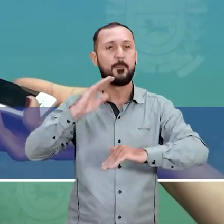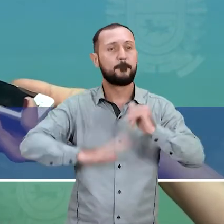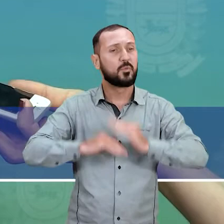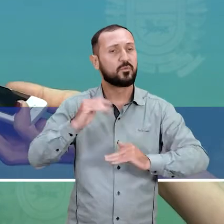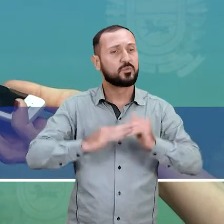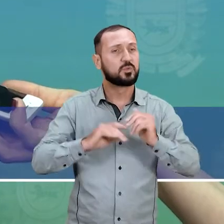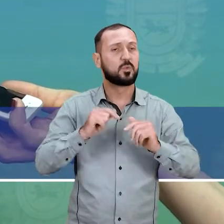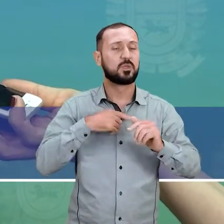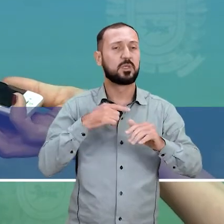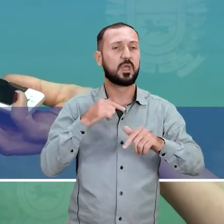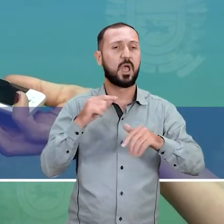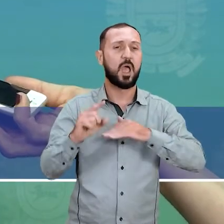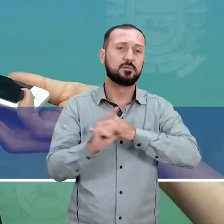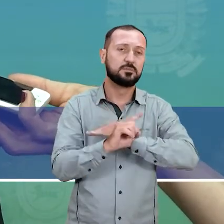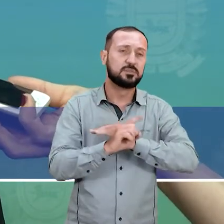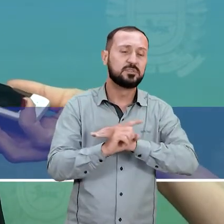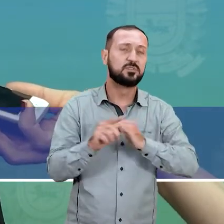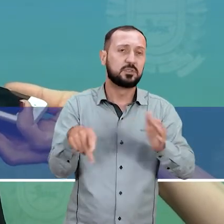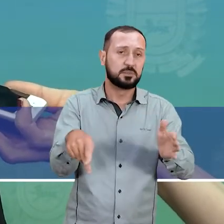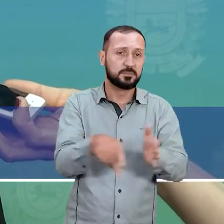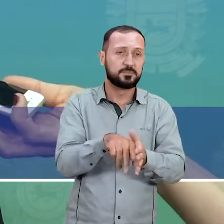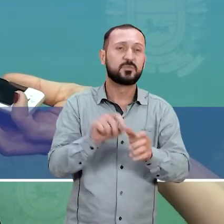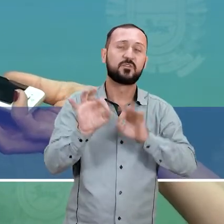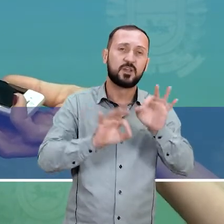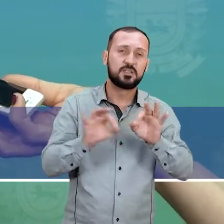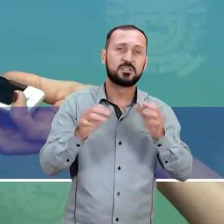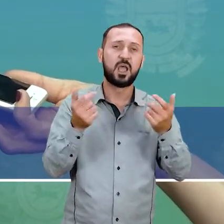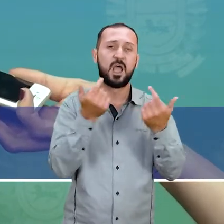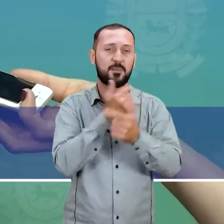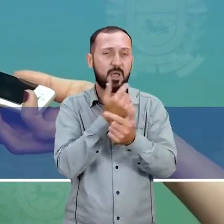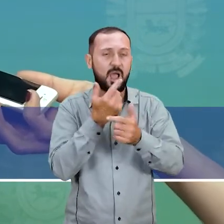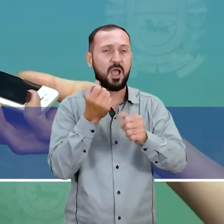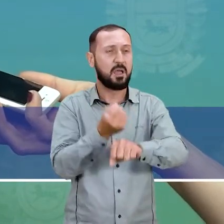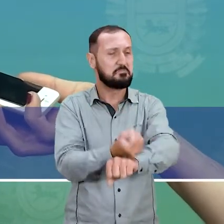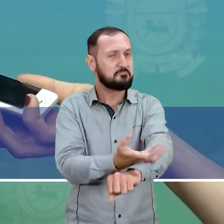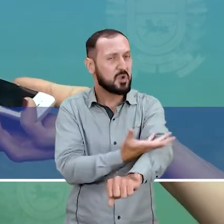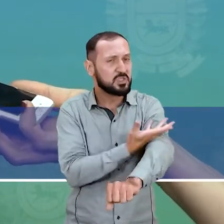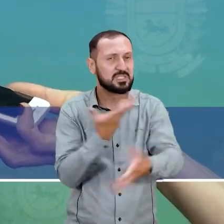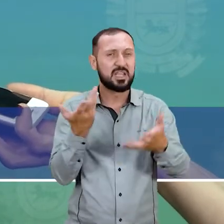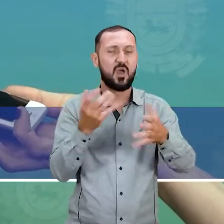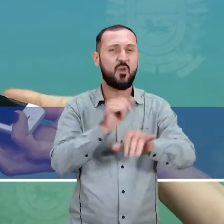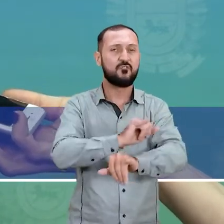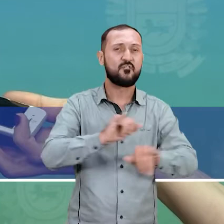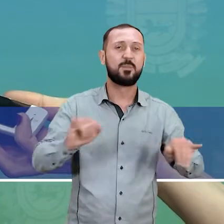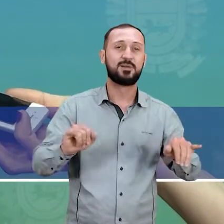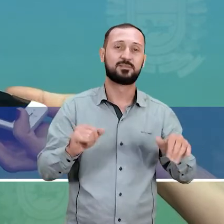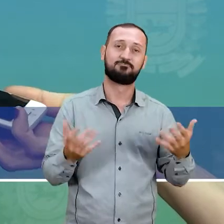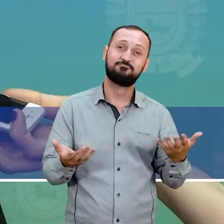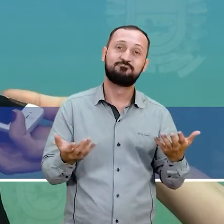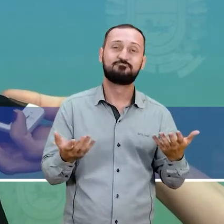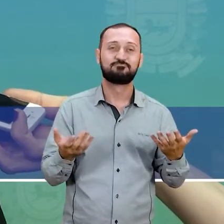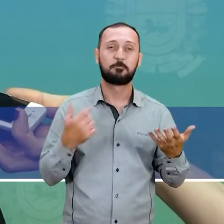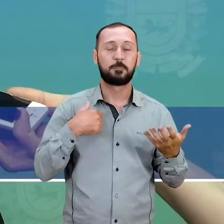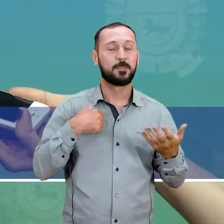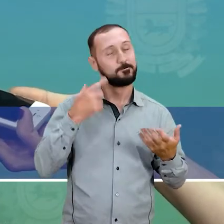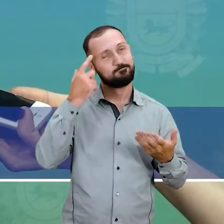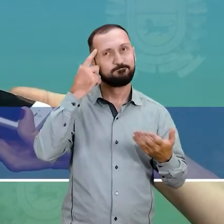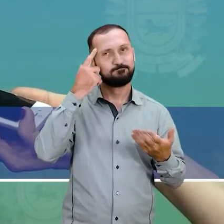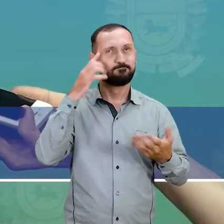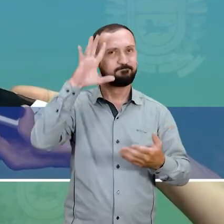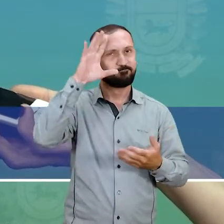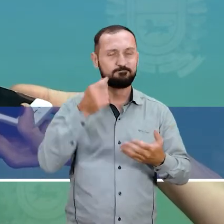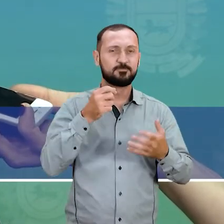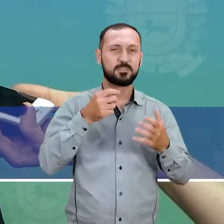rádio, aqueles que atuam no sentido de levar o entretenimento, a emoção, a informação,